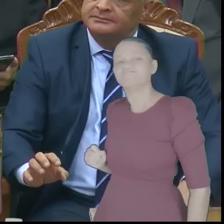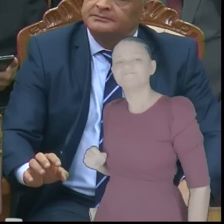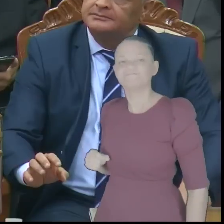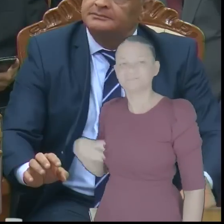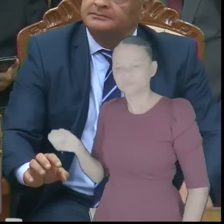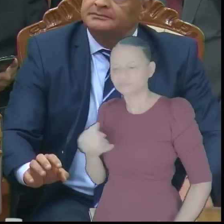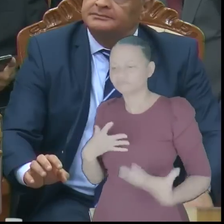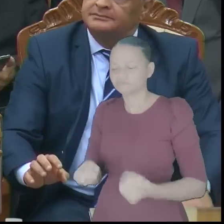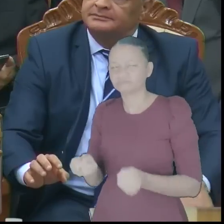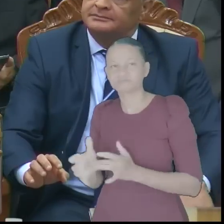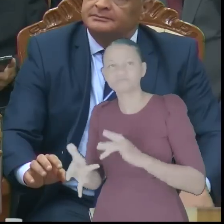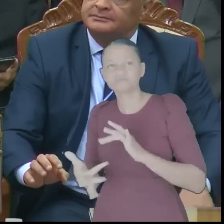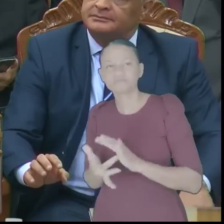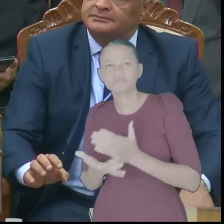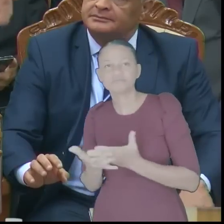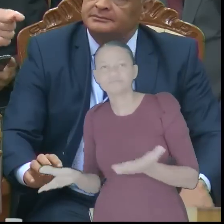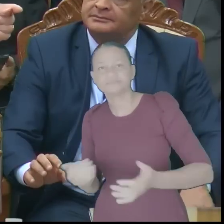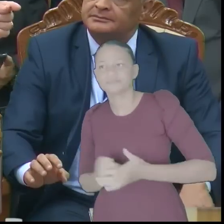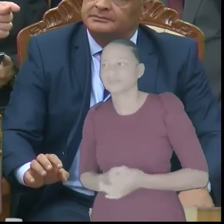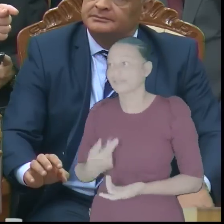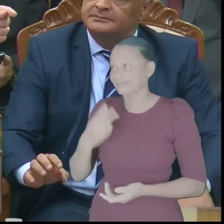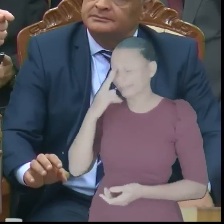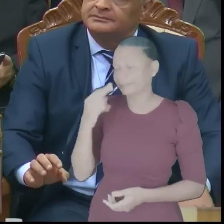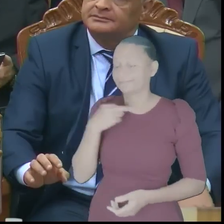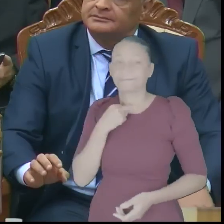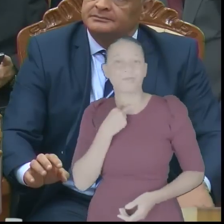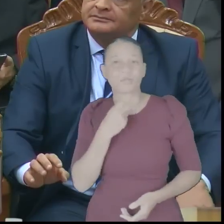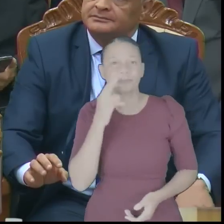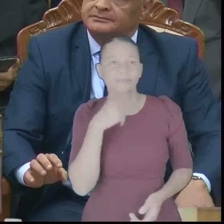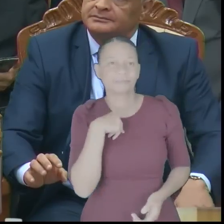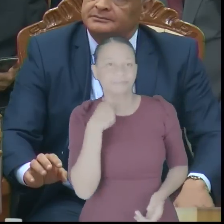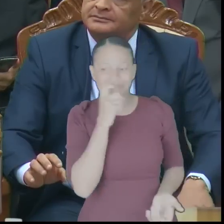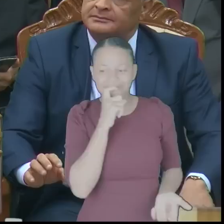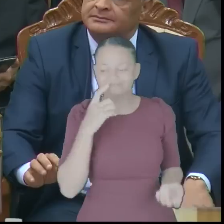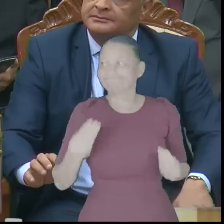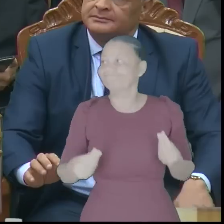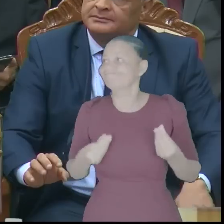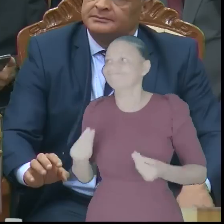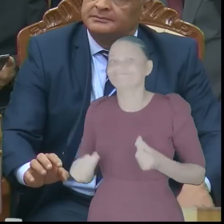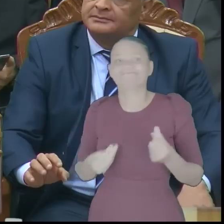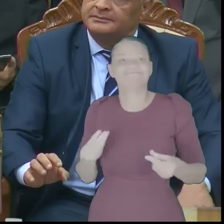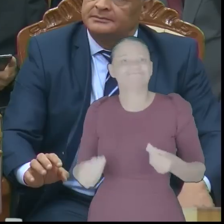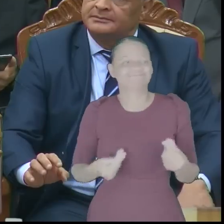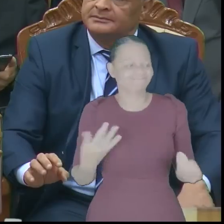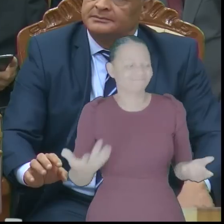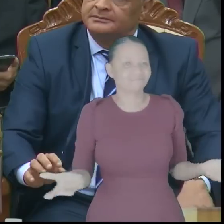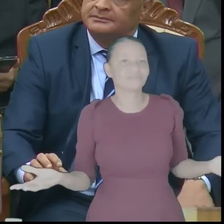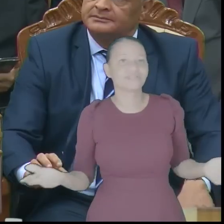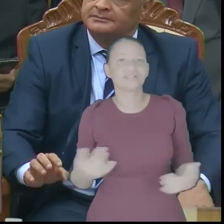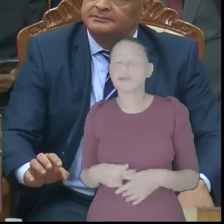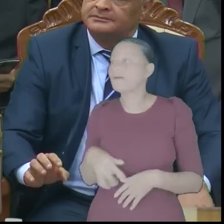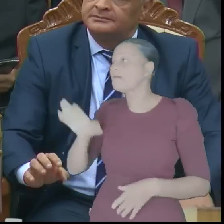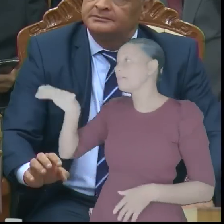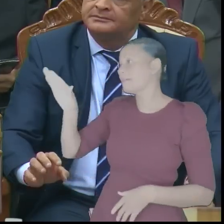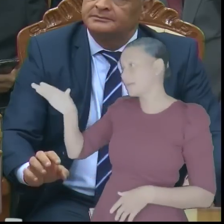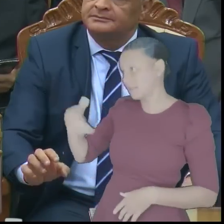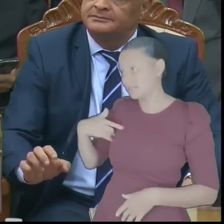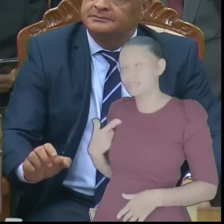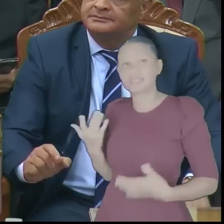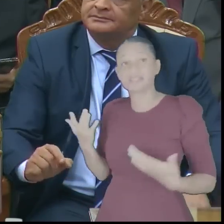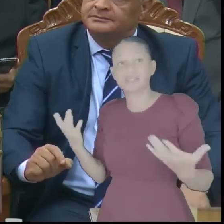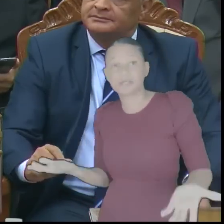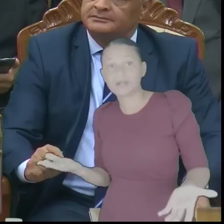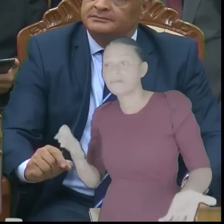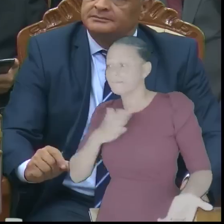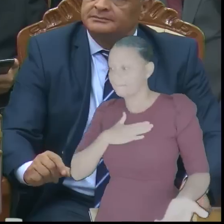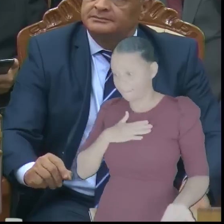convertida, o pastor tinha dito a ela que crente não pode mentir. Ela disse: meu Deus, o que eu vou falar para esse policial? Ele disse: o policial é que assim, olha, o